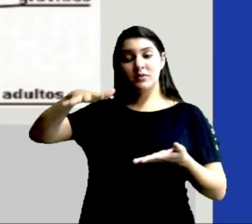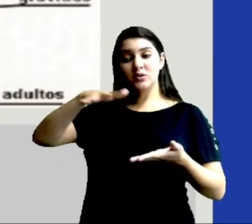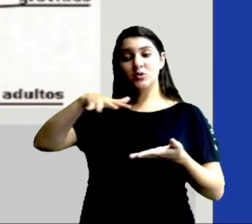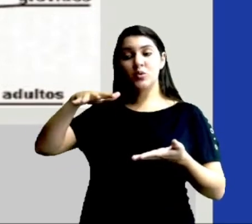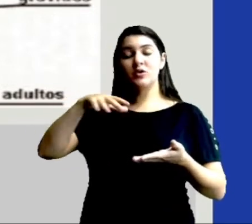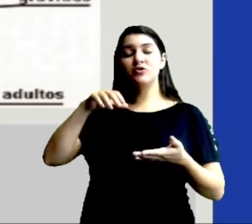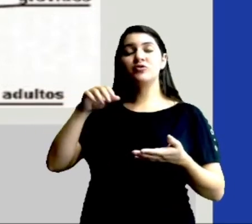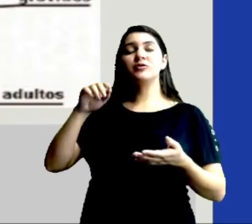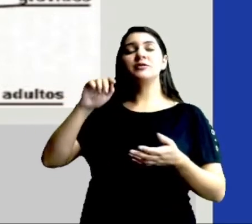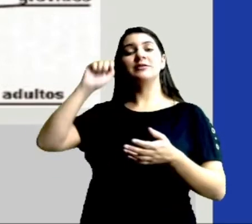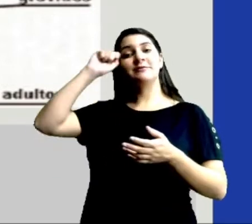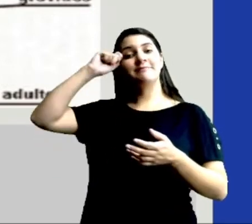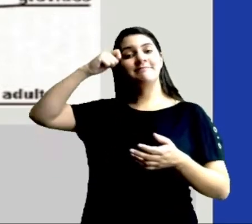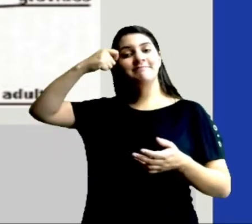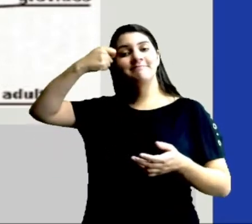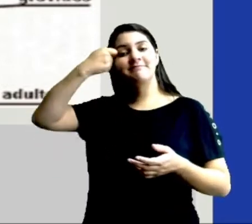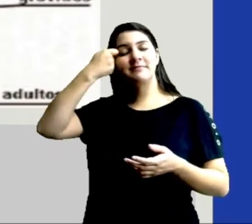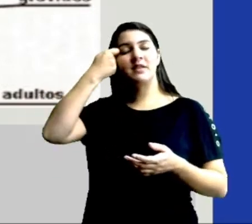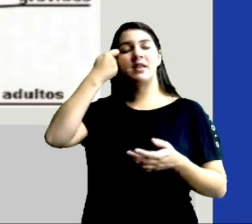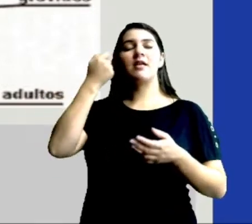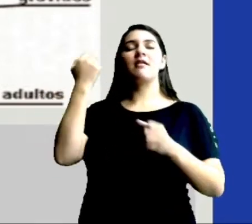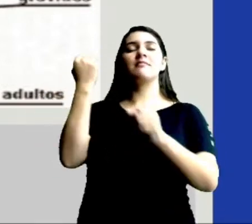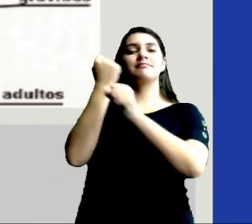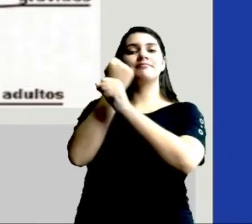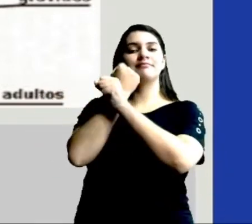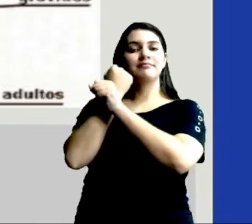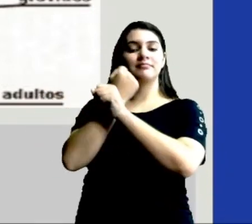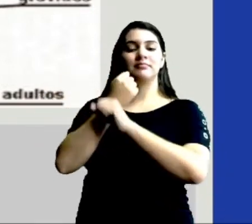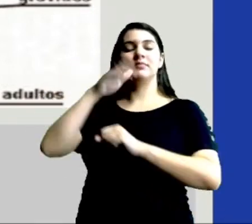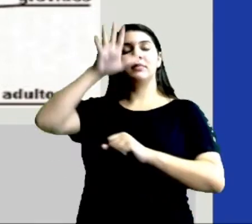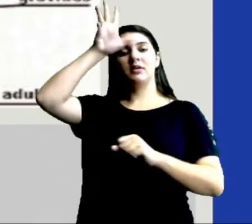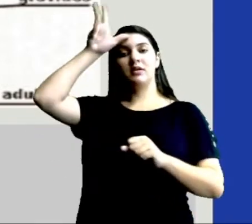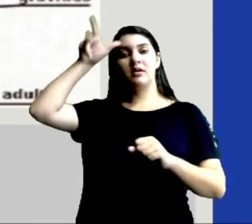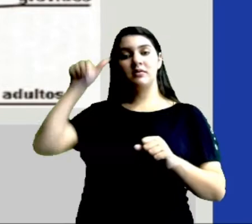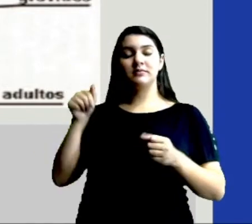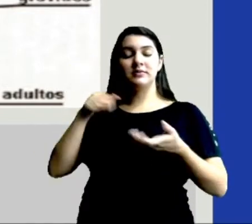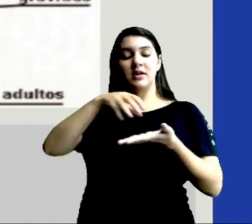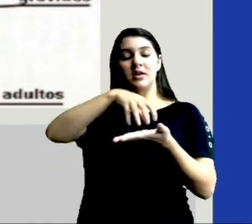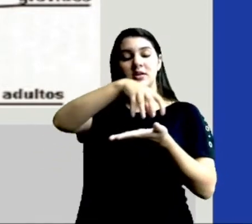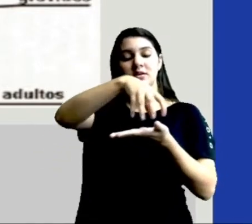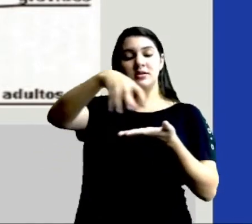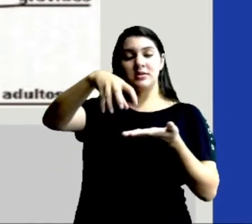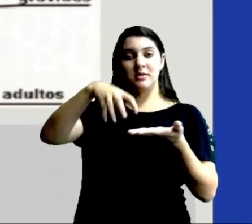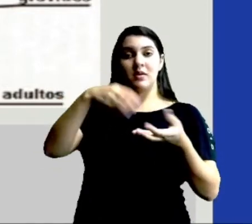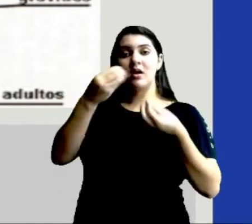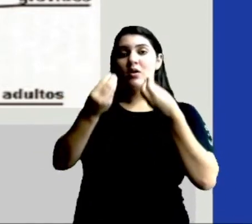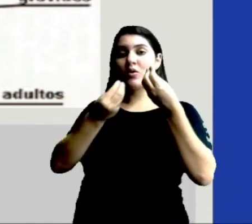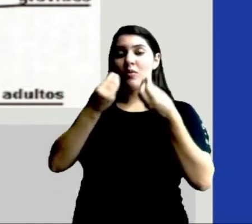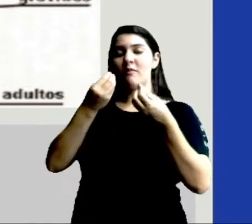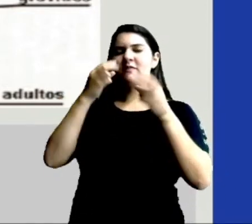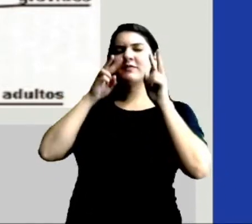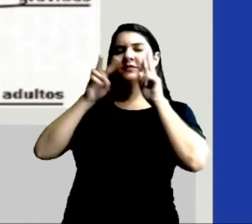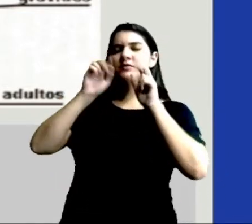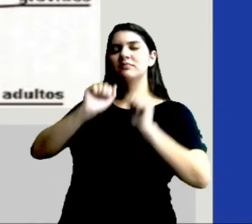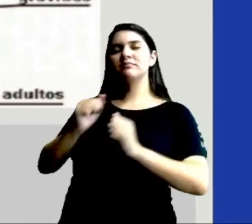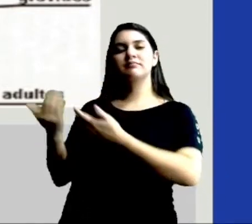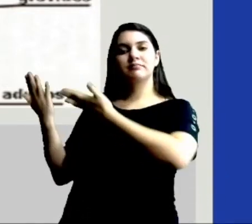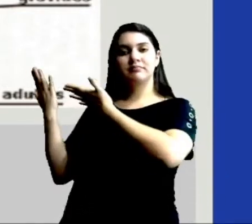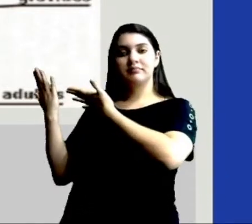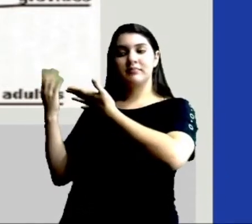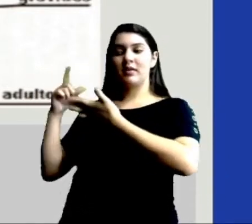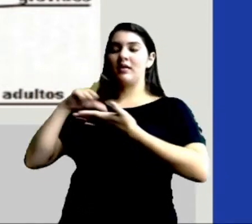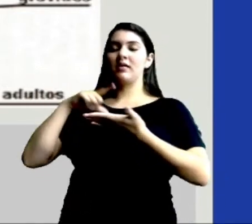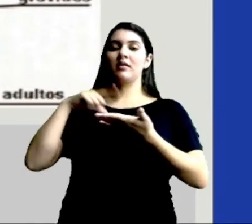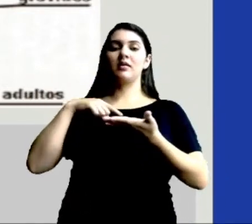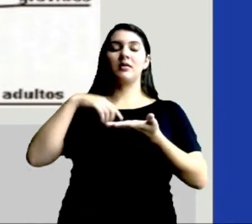trazido o povo para ser escravizados. Então eles dividiam da seguinte forma, como vocês podem ver na imagem. Tinha a parte do